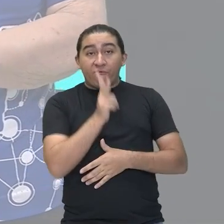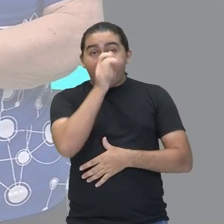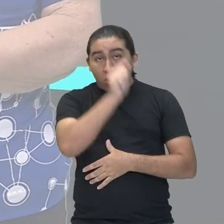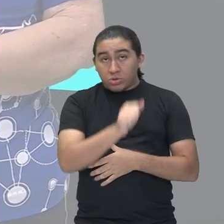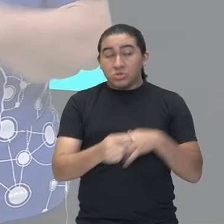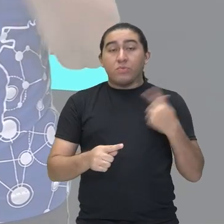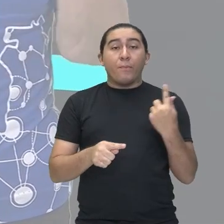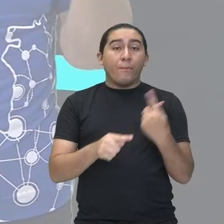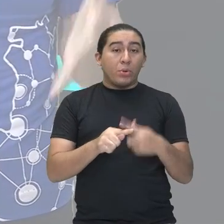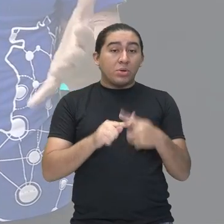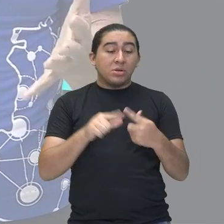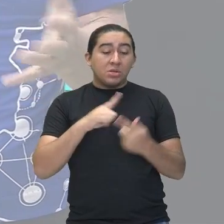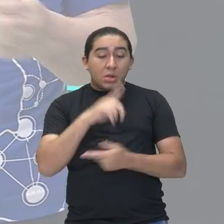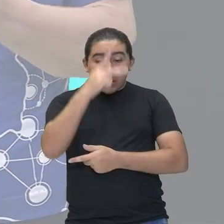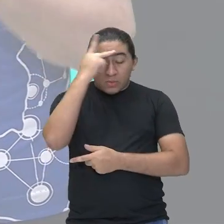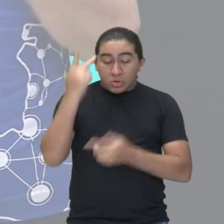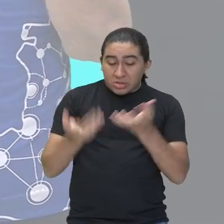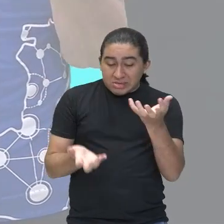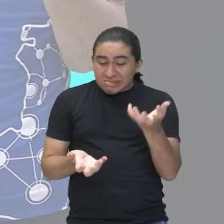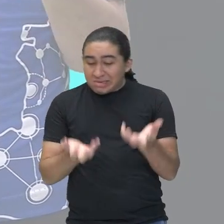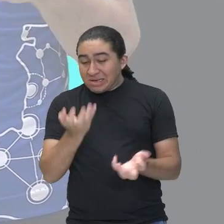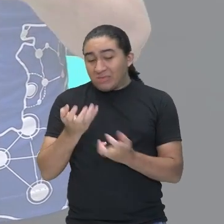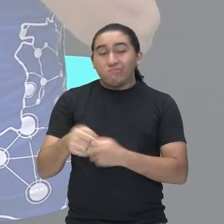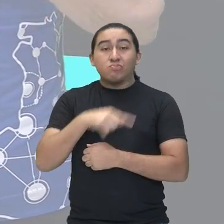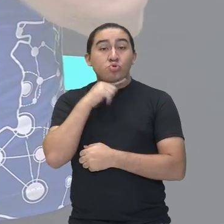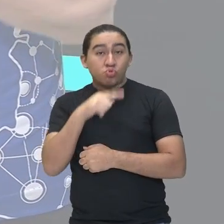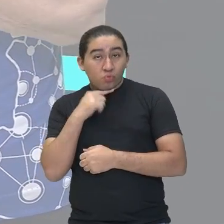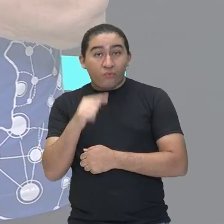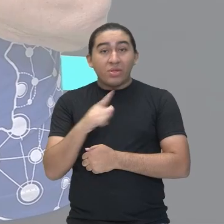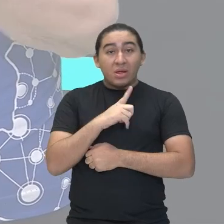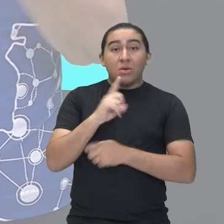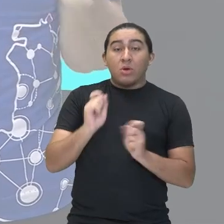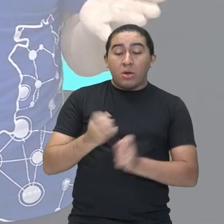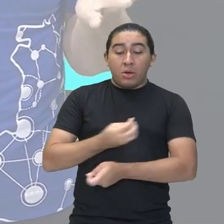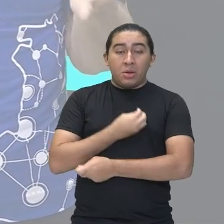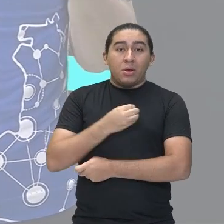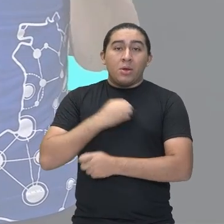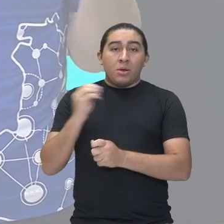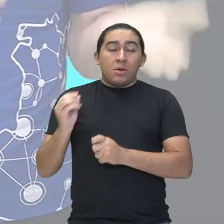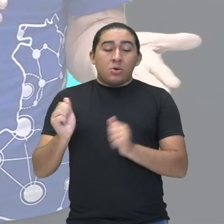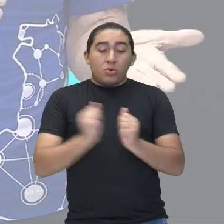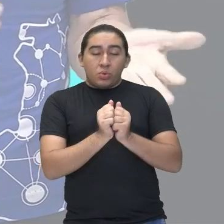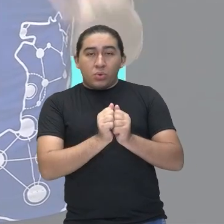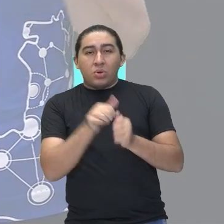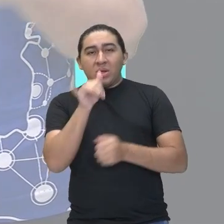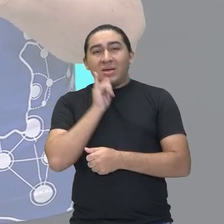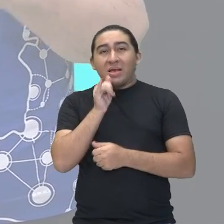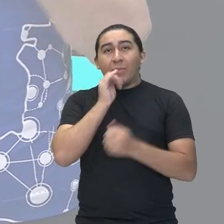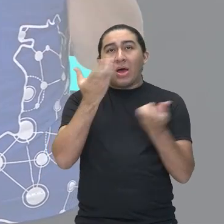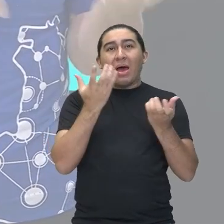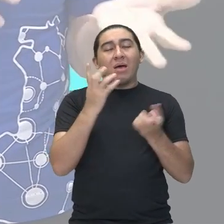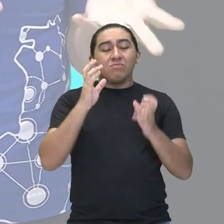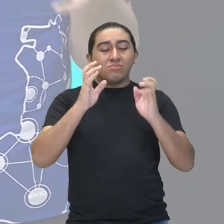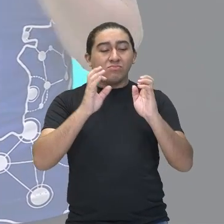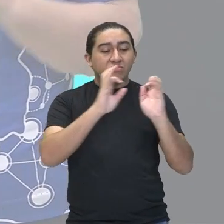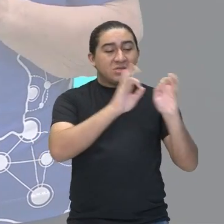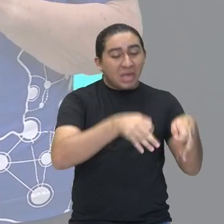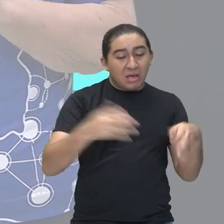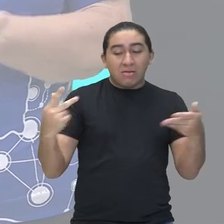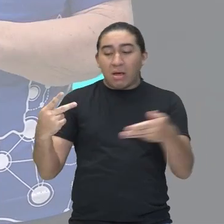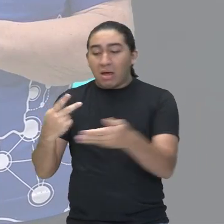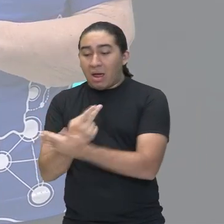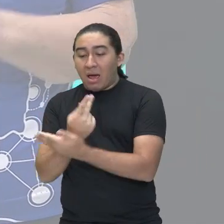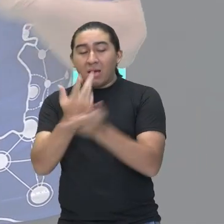desse inconformismo, dessa dificuldade que eles tinham de conviver com o certo e o errado, céu